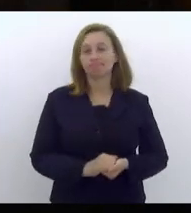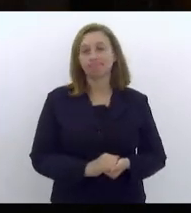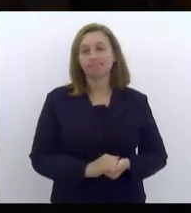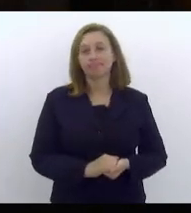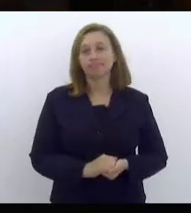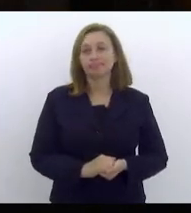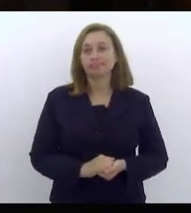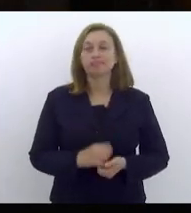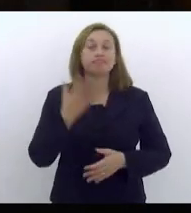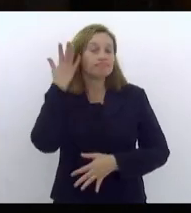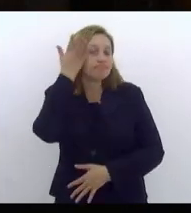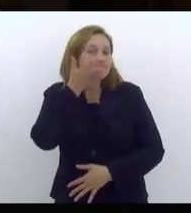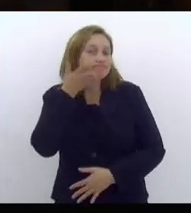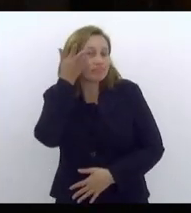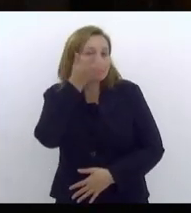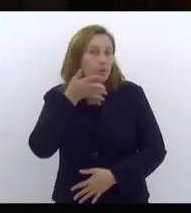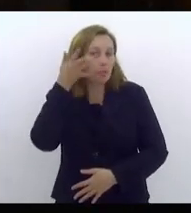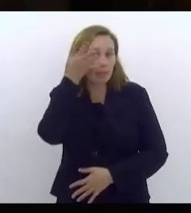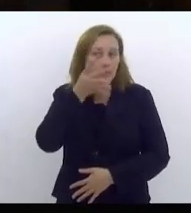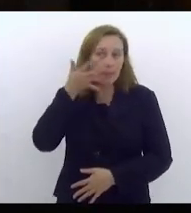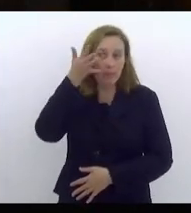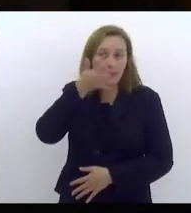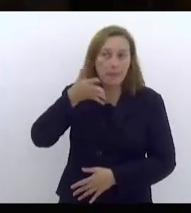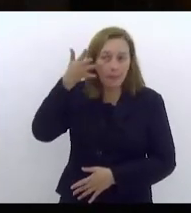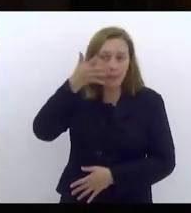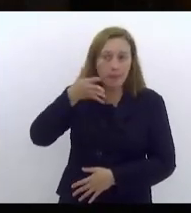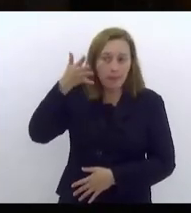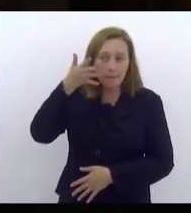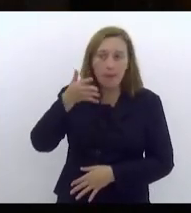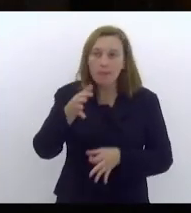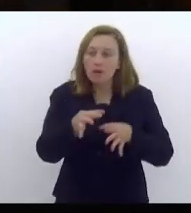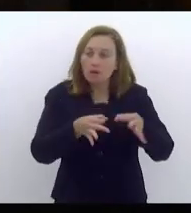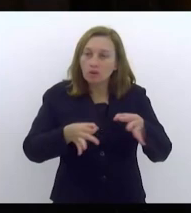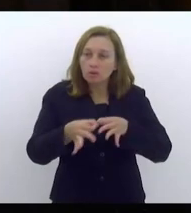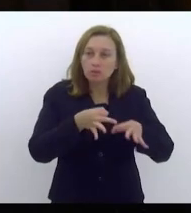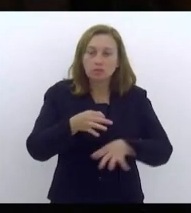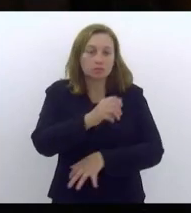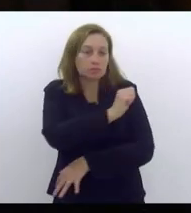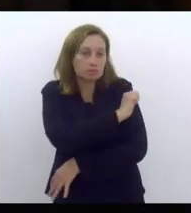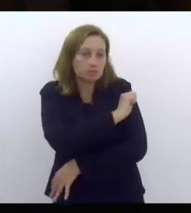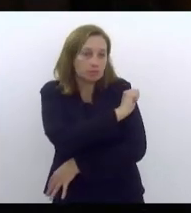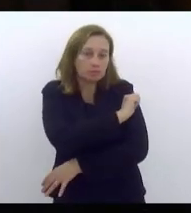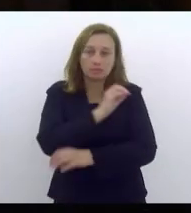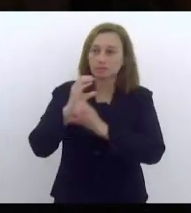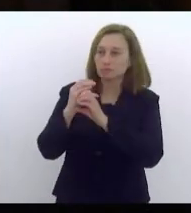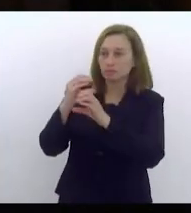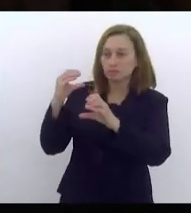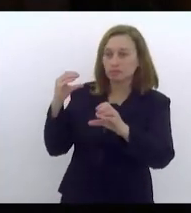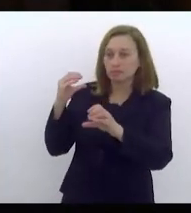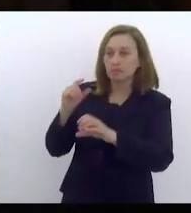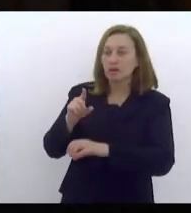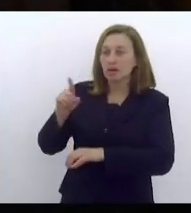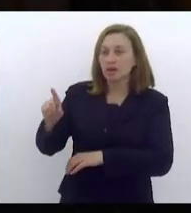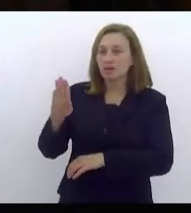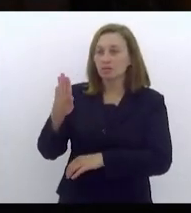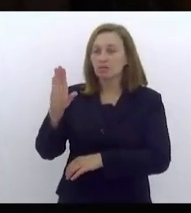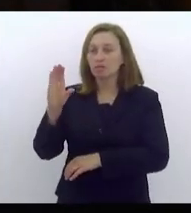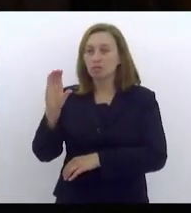para dar uma palestra organizada pelos alunos de engenharia lá no bloco